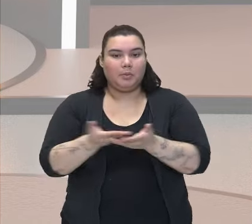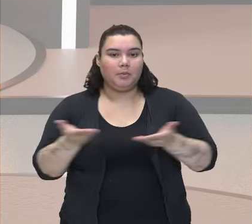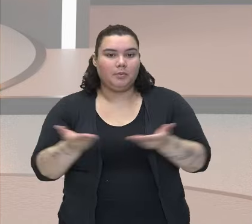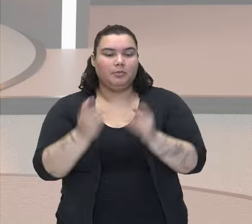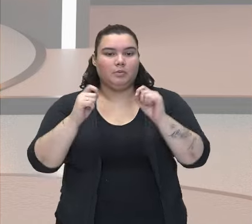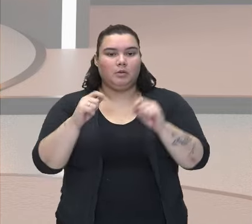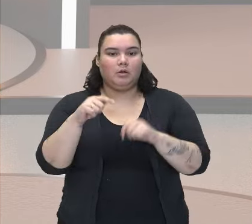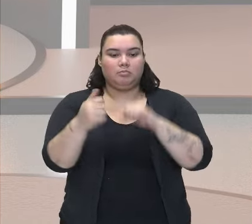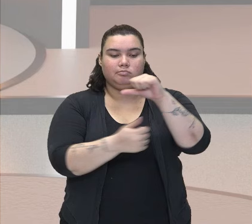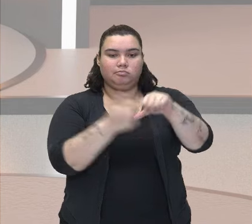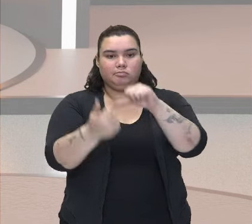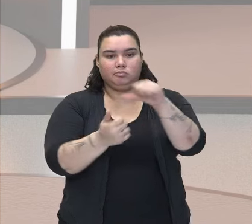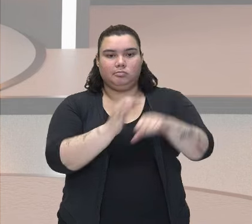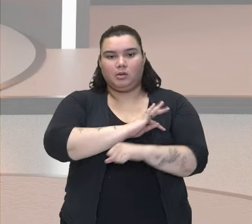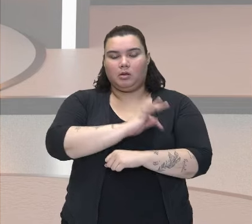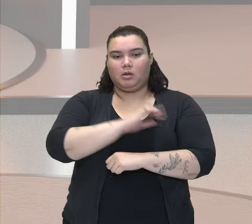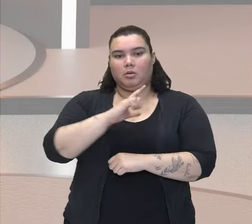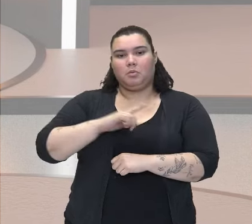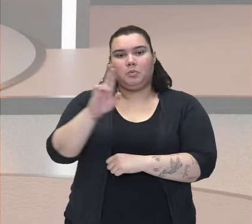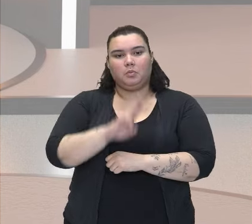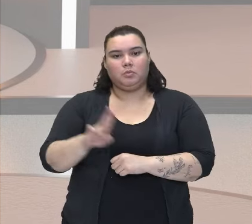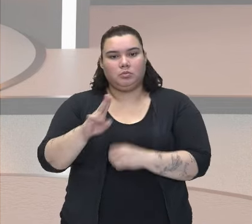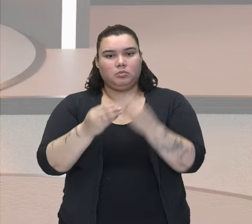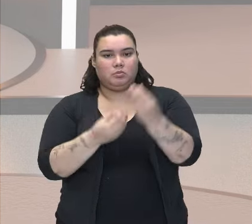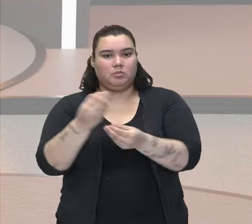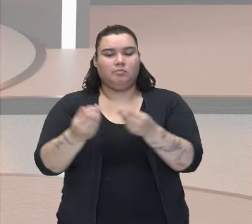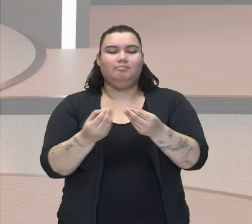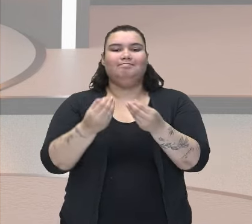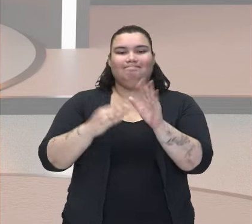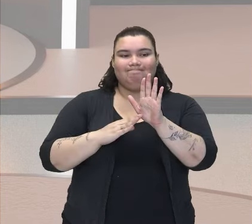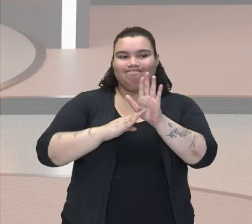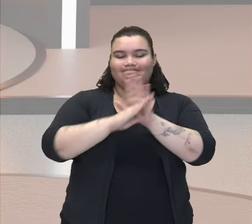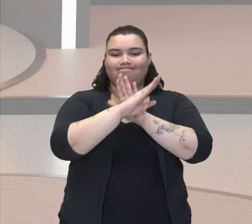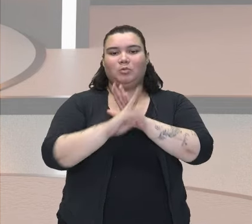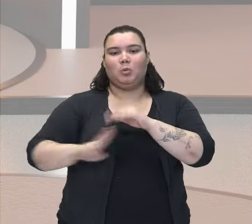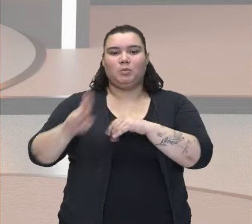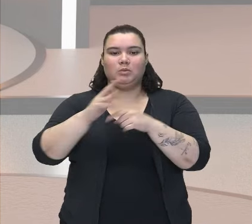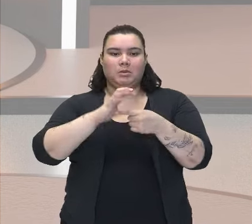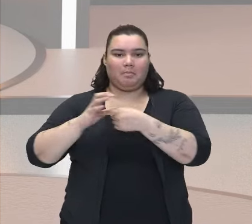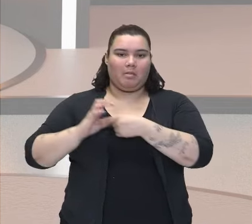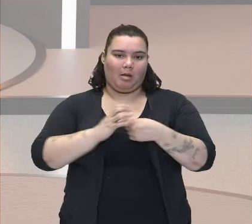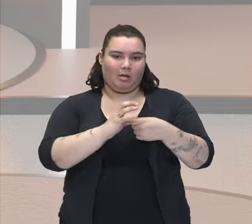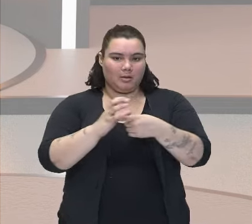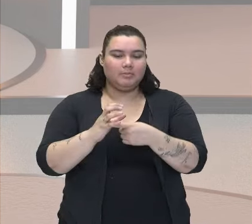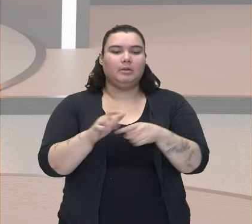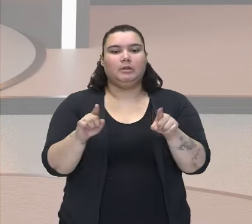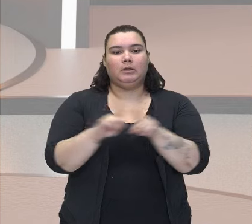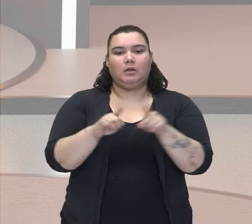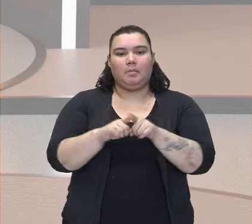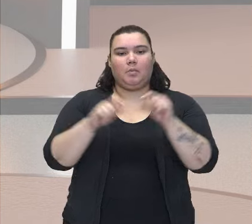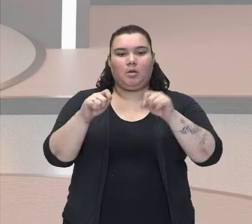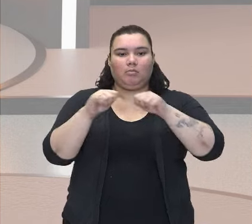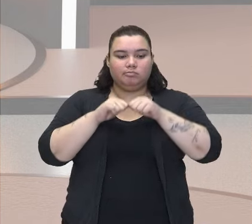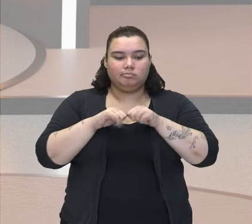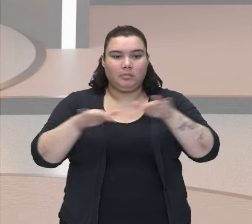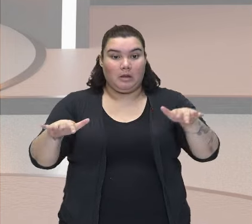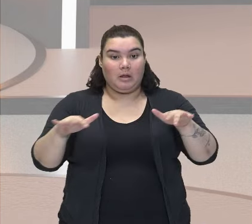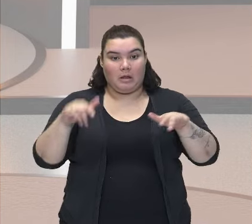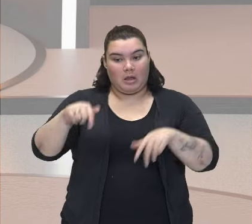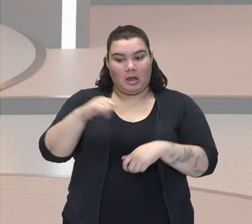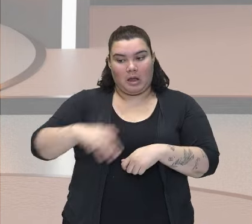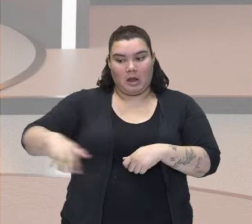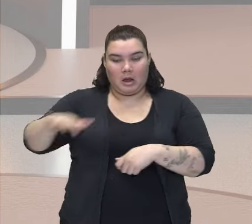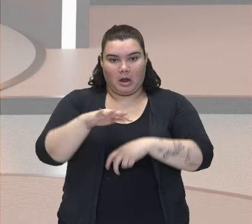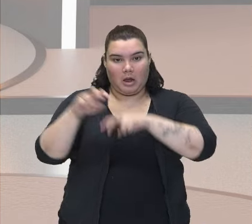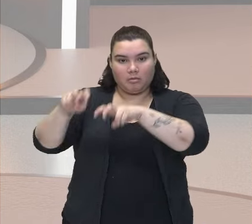transformações técnicas que acabaram ocorrendo com a utilização intensiva de maquinários e com a busca de ampliar a produtividade no